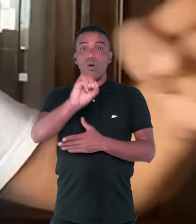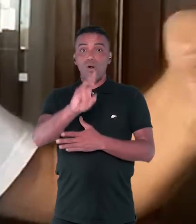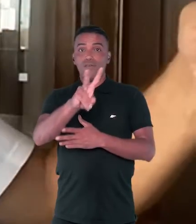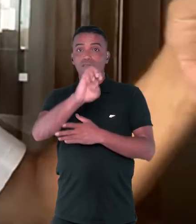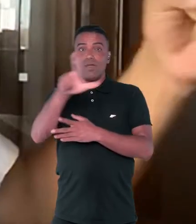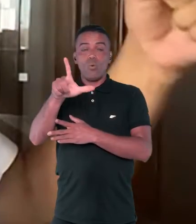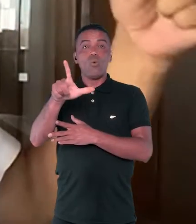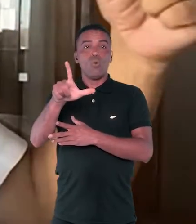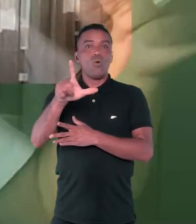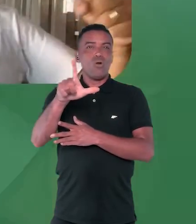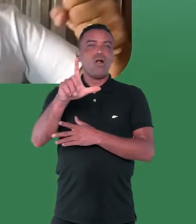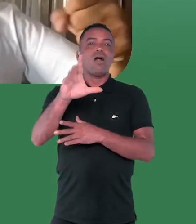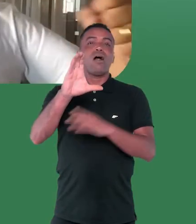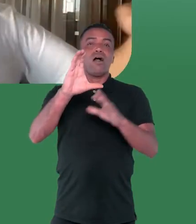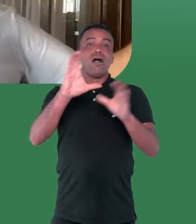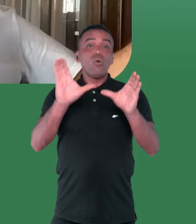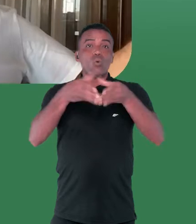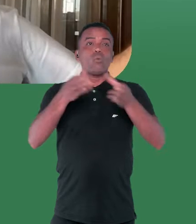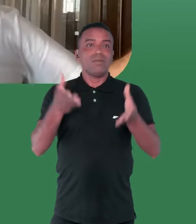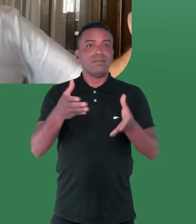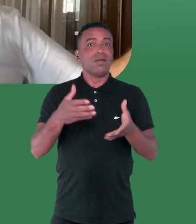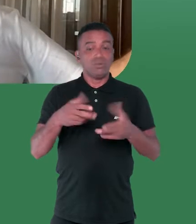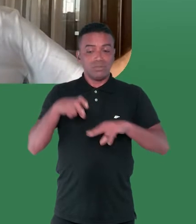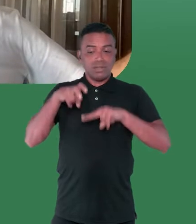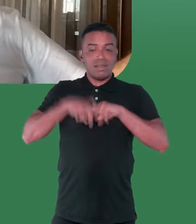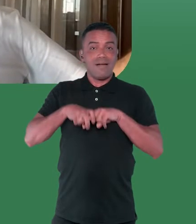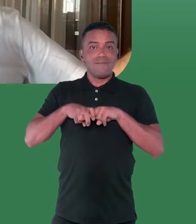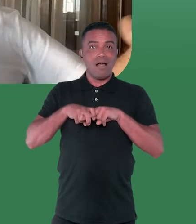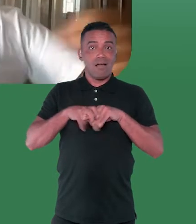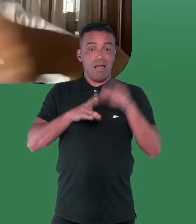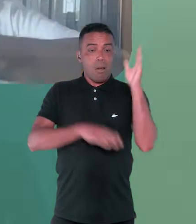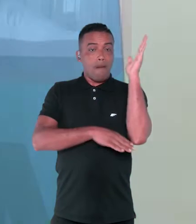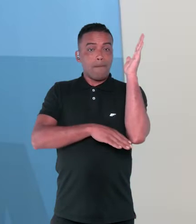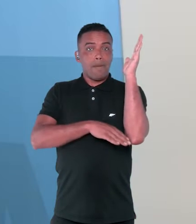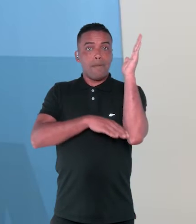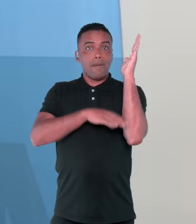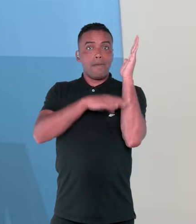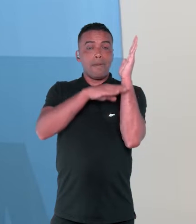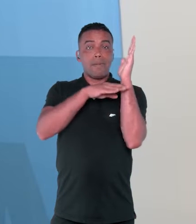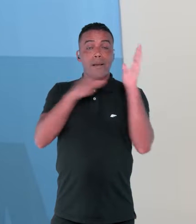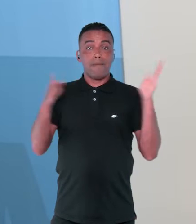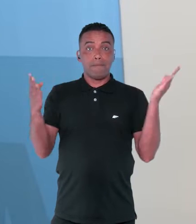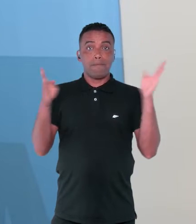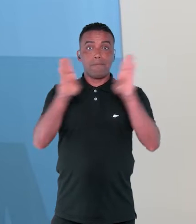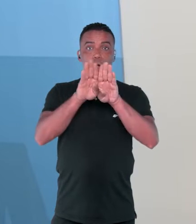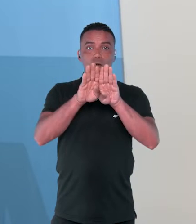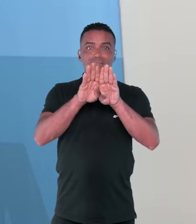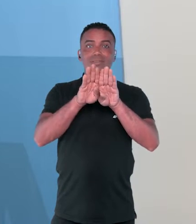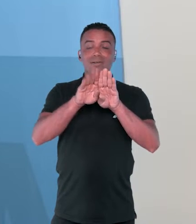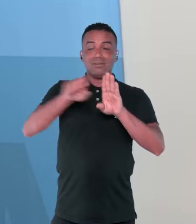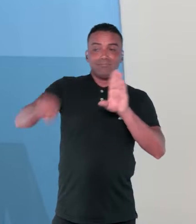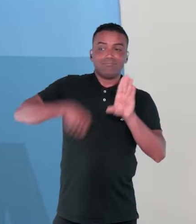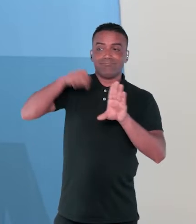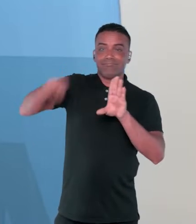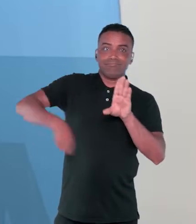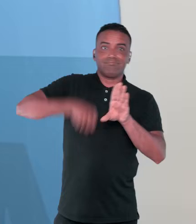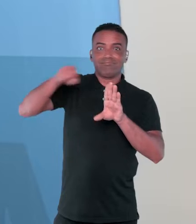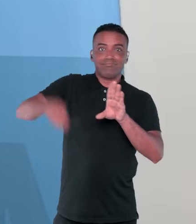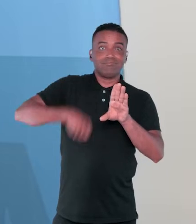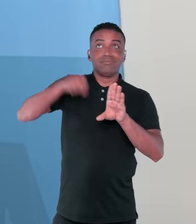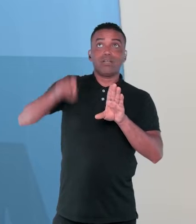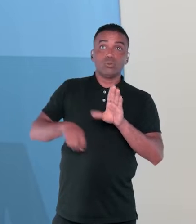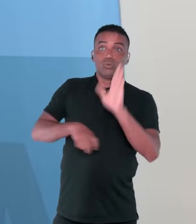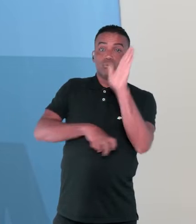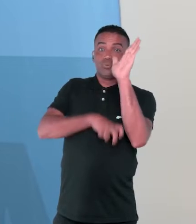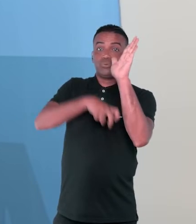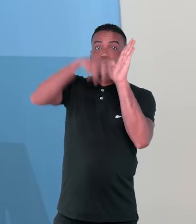porta de açougue. E tinha um banquinho, eu ficava sentado no banquinho e puxando uma porta, puxava outra, e na manivela com a mão direita subia e